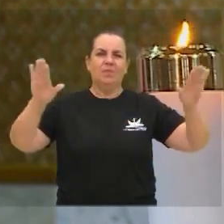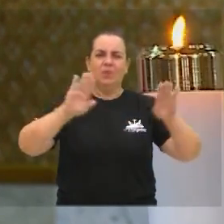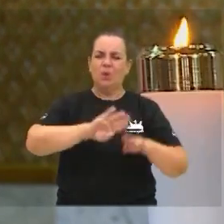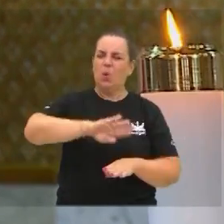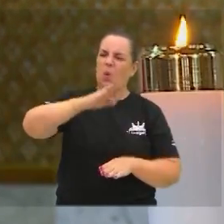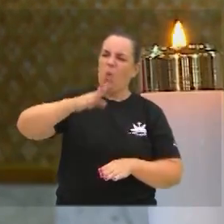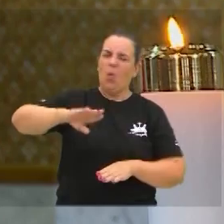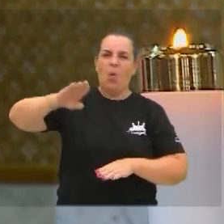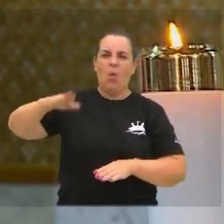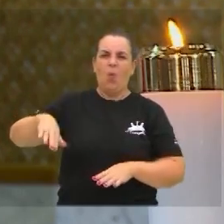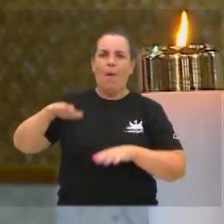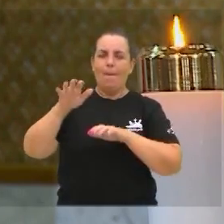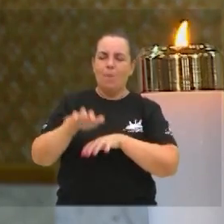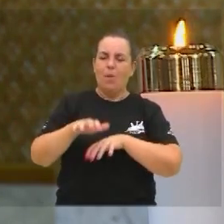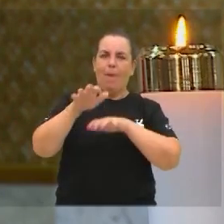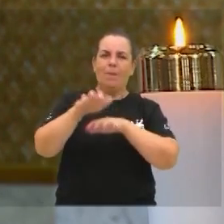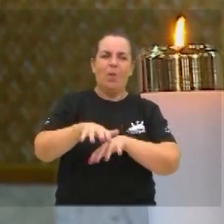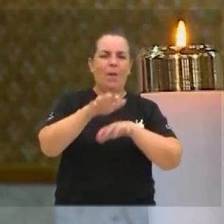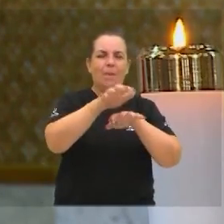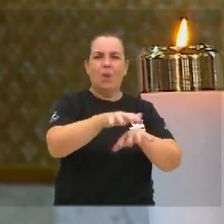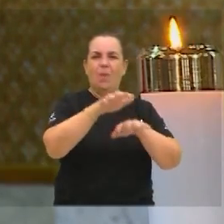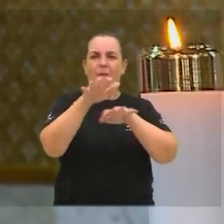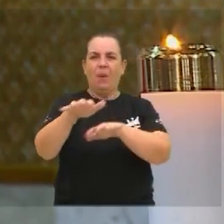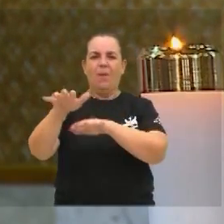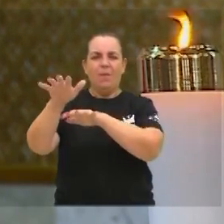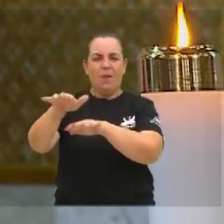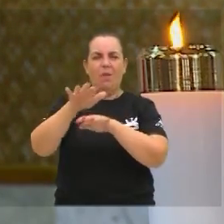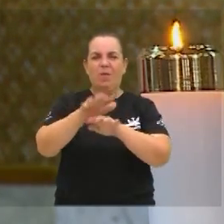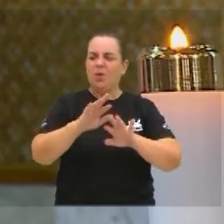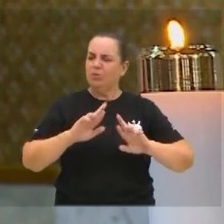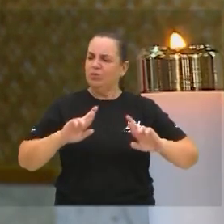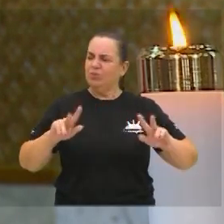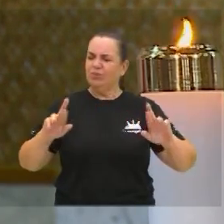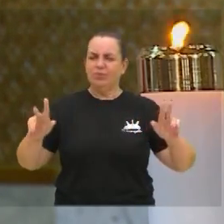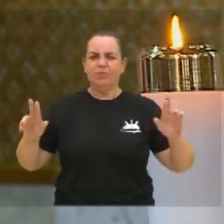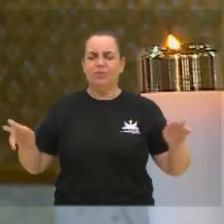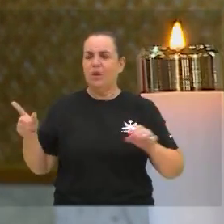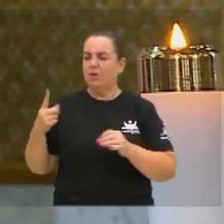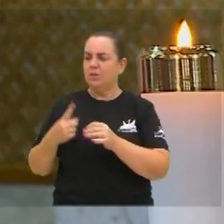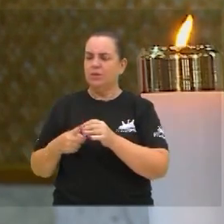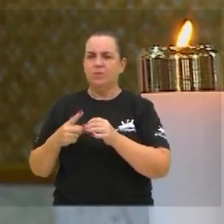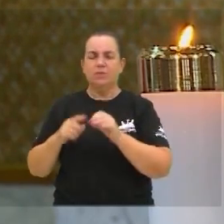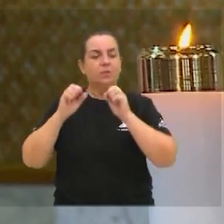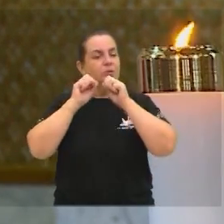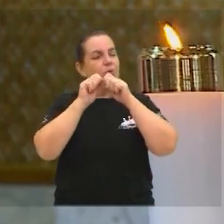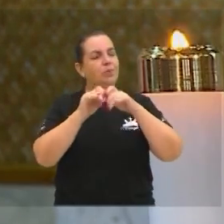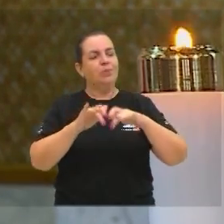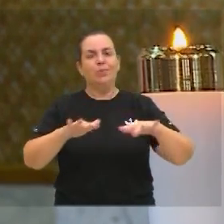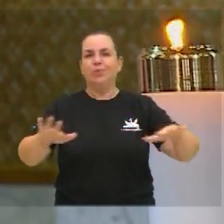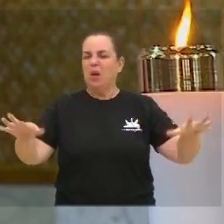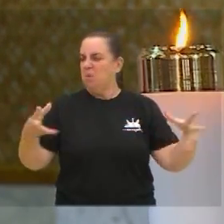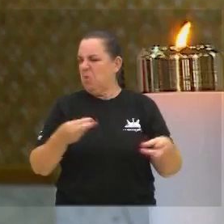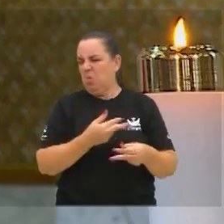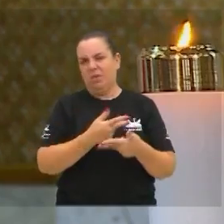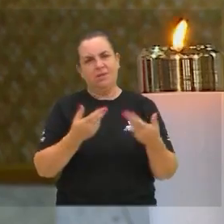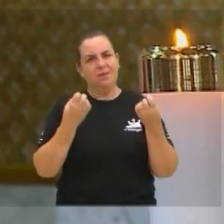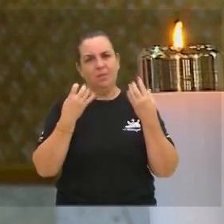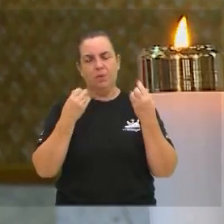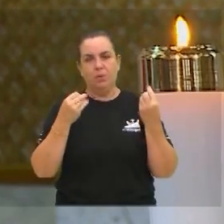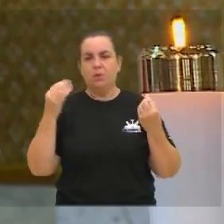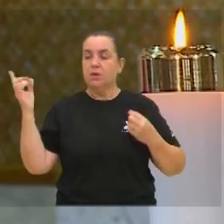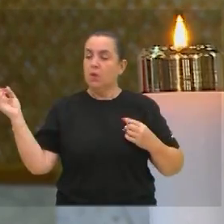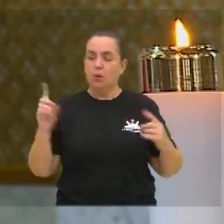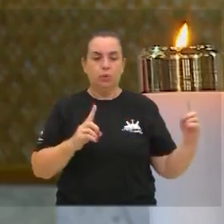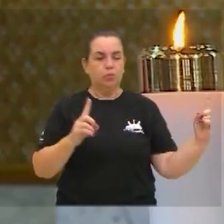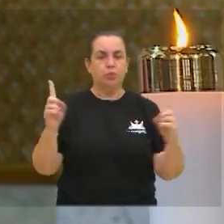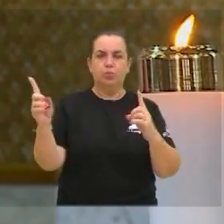e dromedários, de Madiã e Efa até cobrir. Virão todos os de